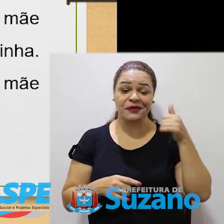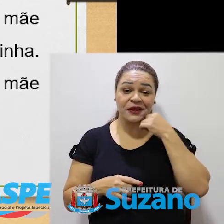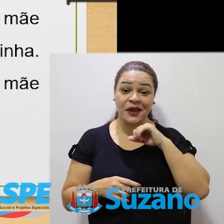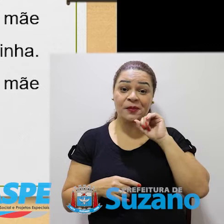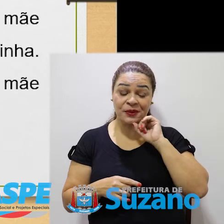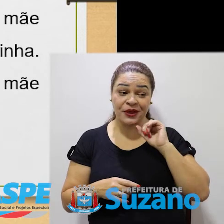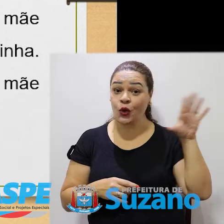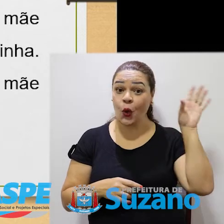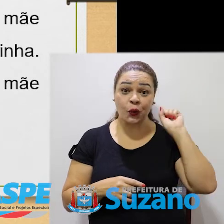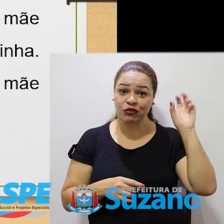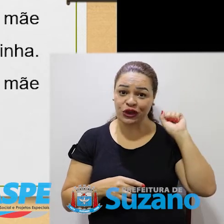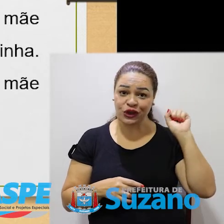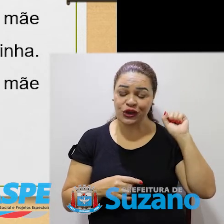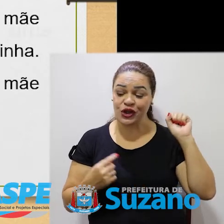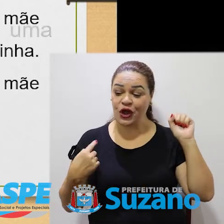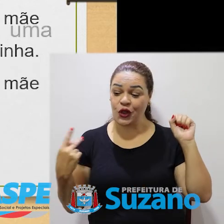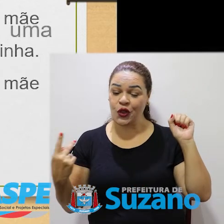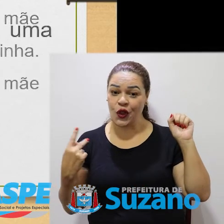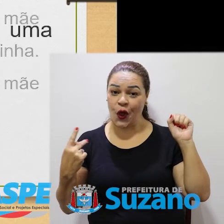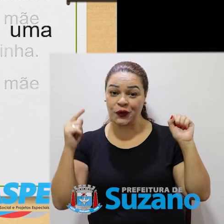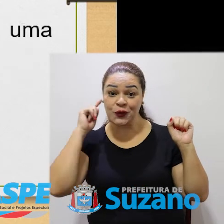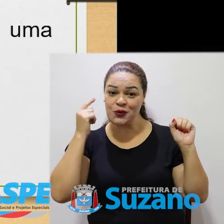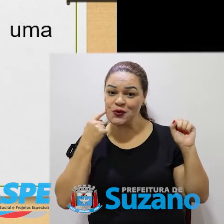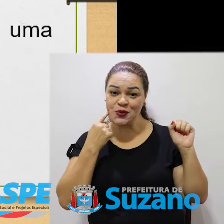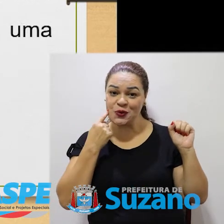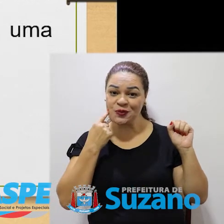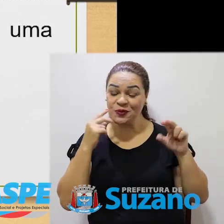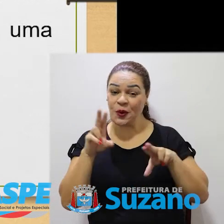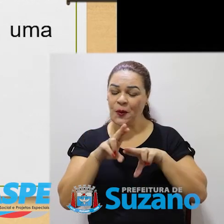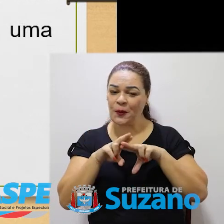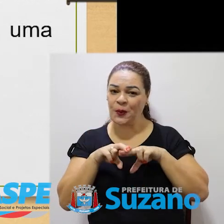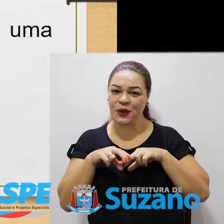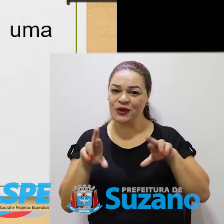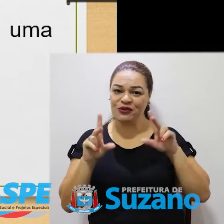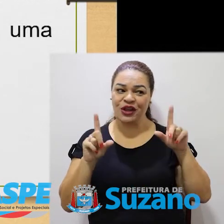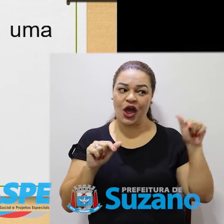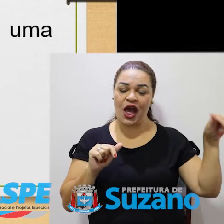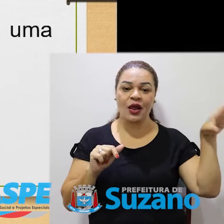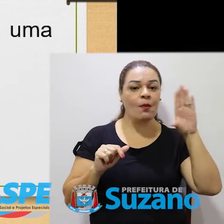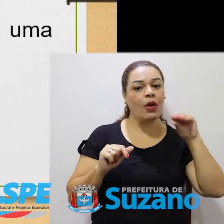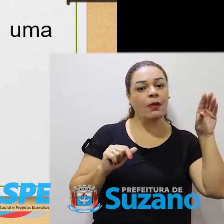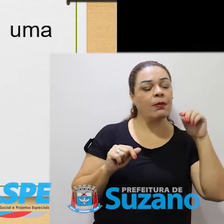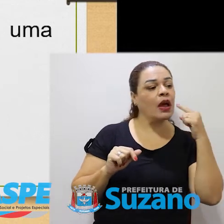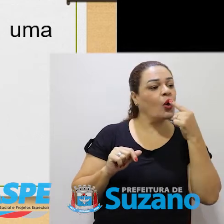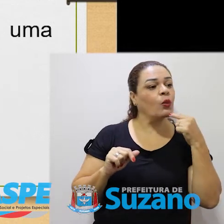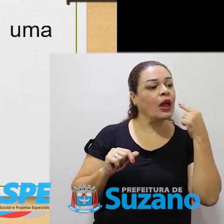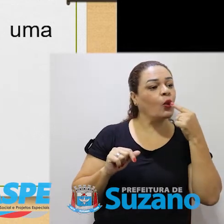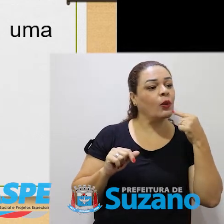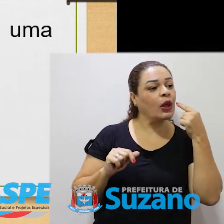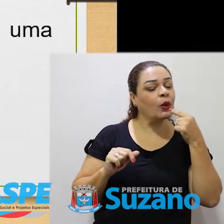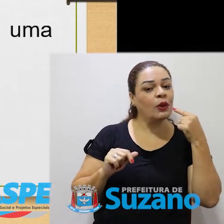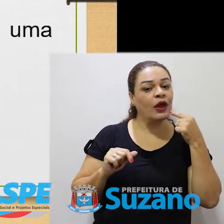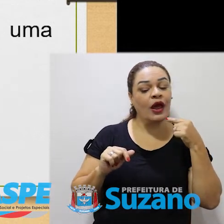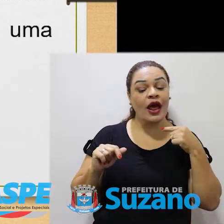dela, eram ouvintes e por isso não sabiam sinais. Eles falavam, moviam seus lábios para se comunicar com os